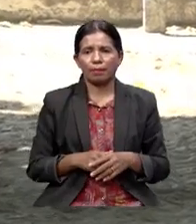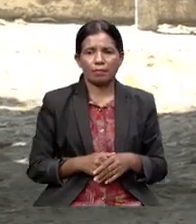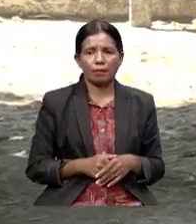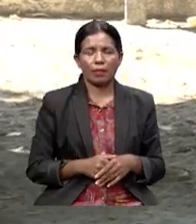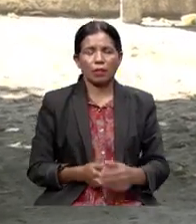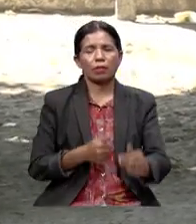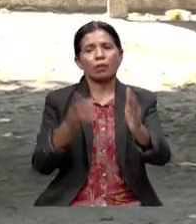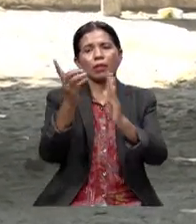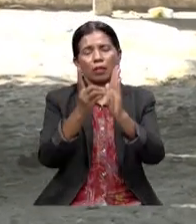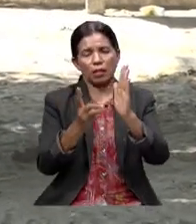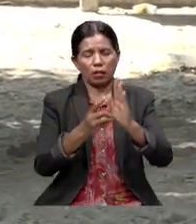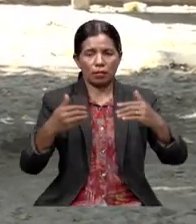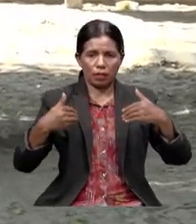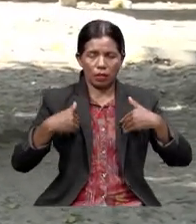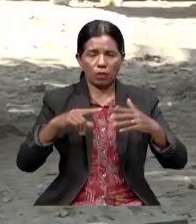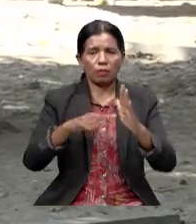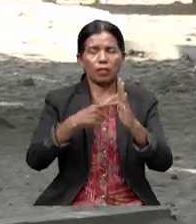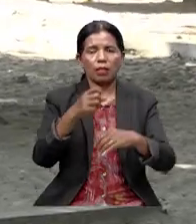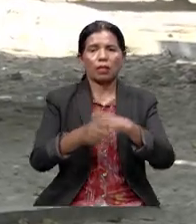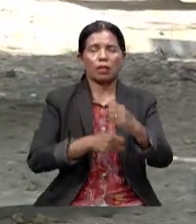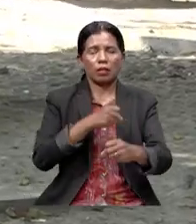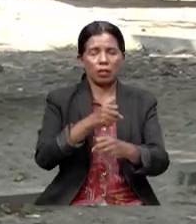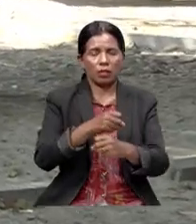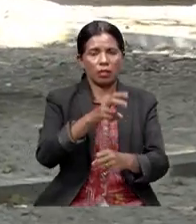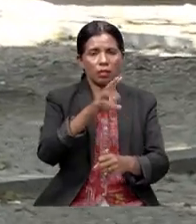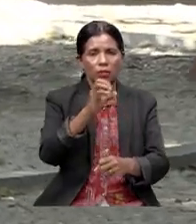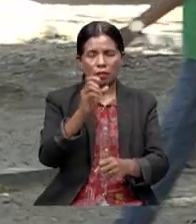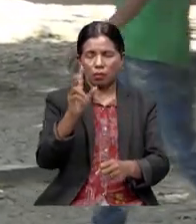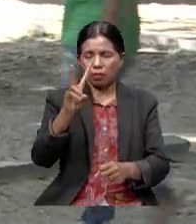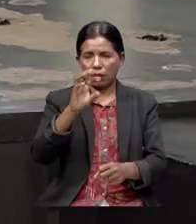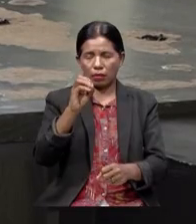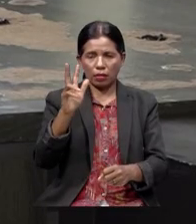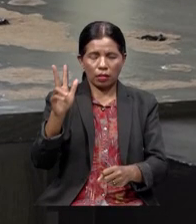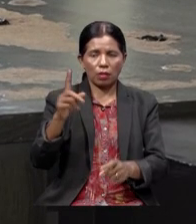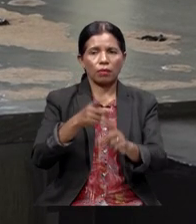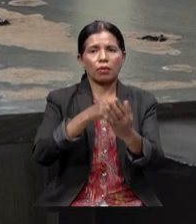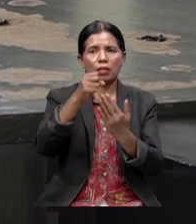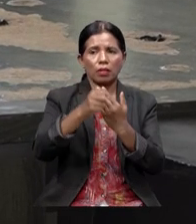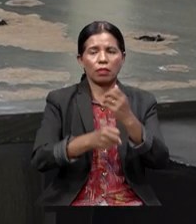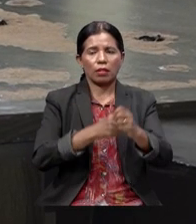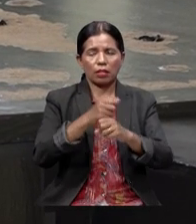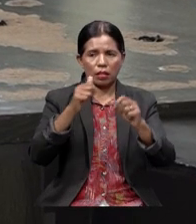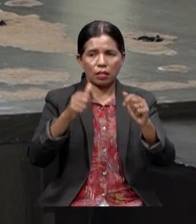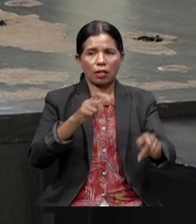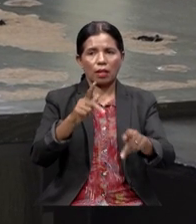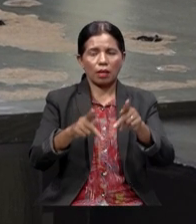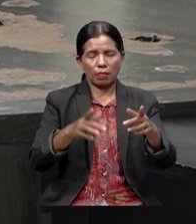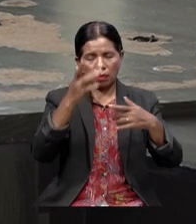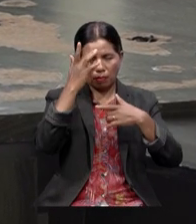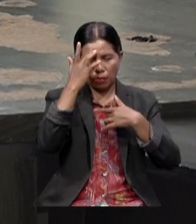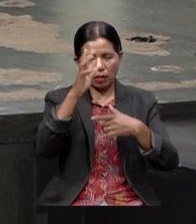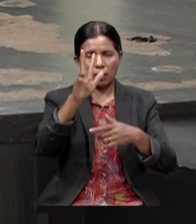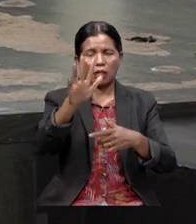Tui dados nebe iha, ha huhu si tinan rihung rua ruanulu resin tolu, to fulan setembro tinan e, paciente atus lima